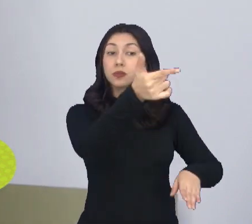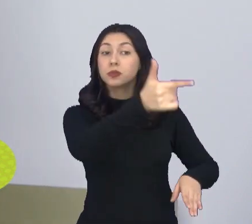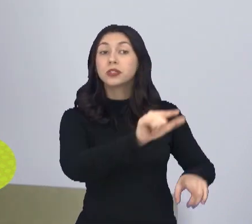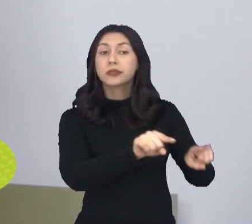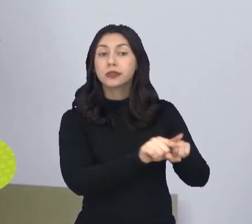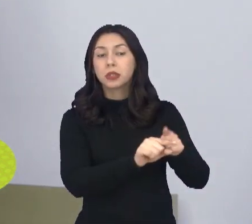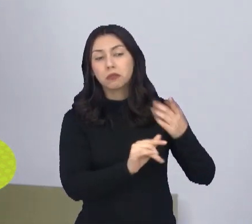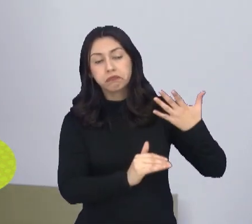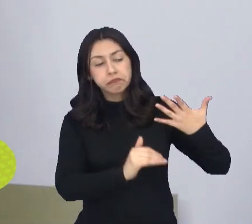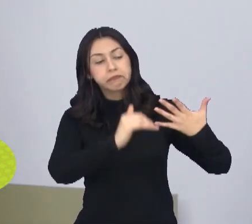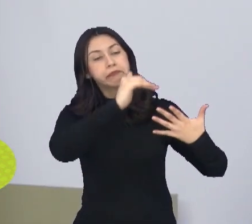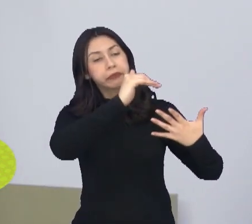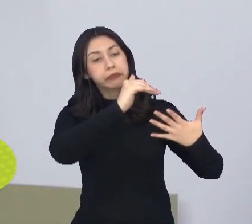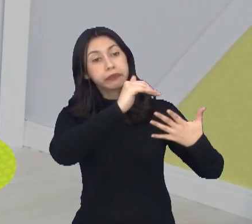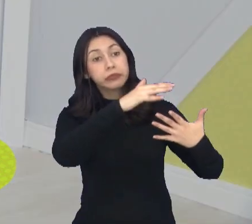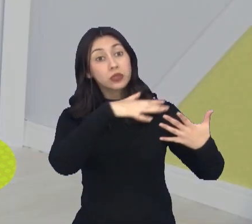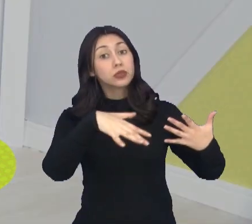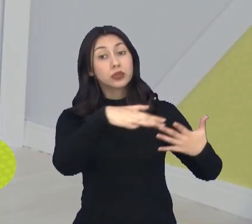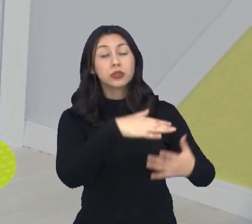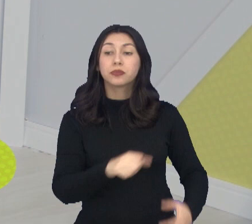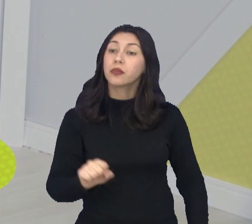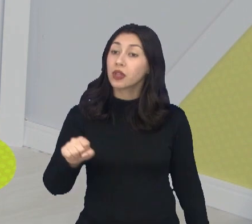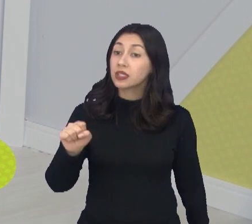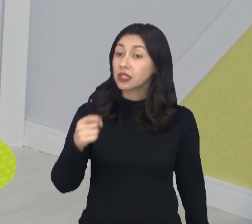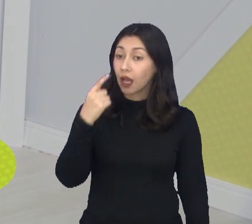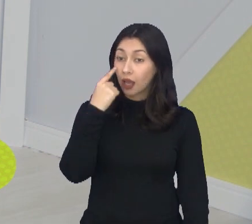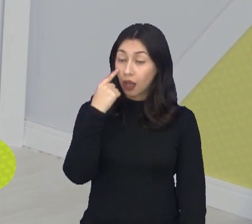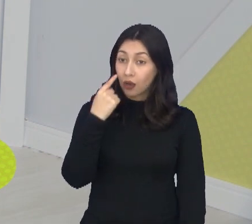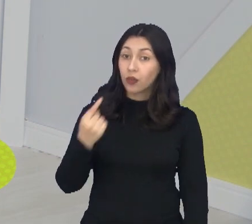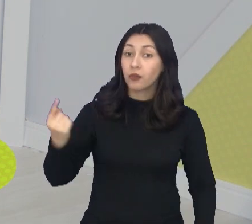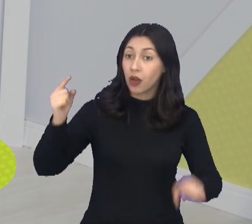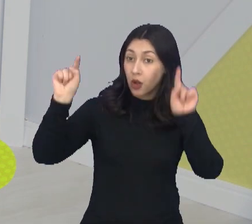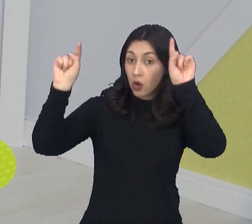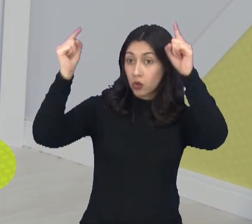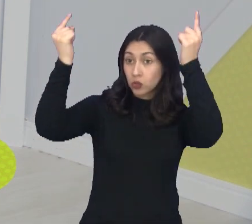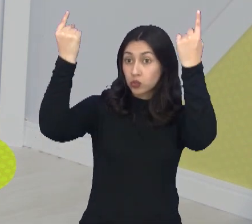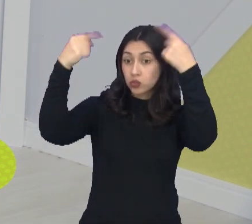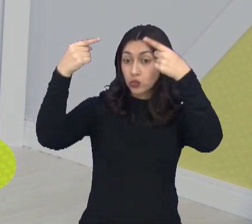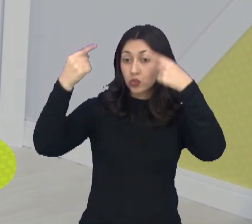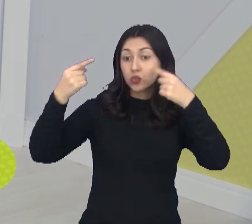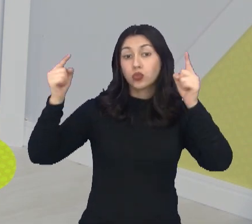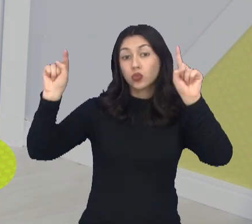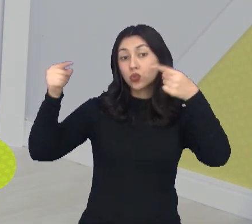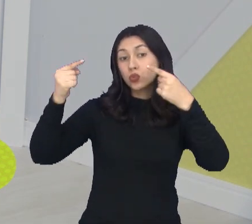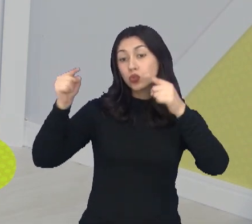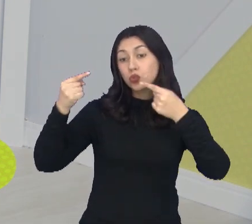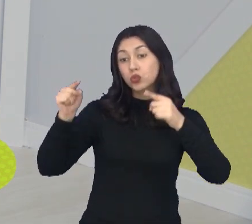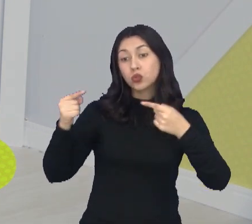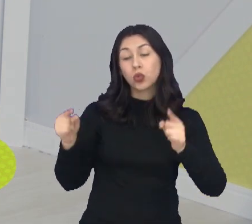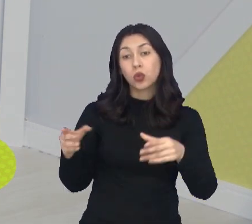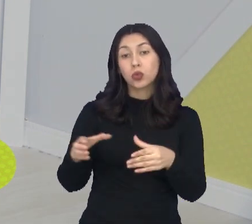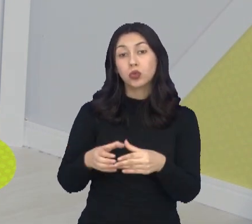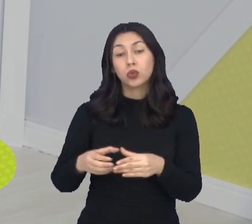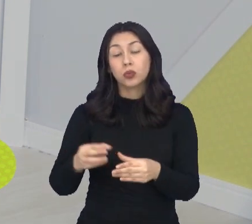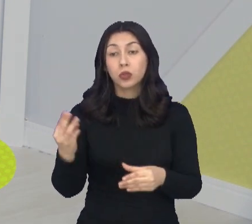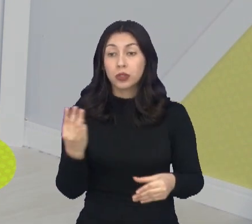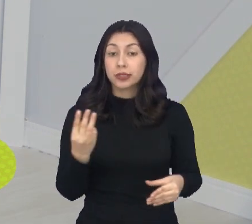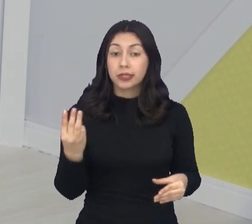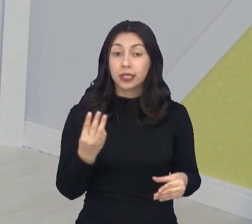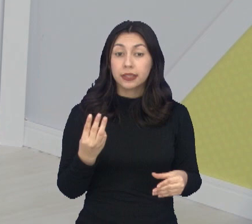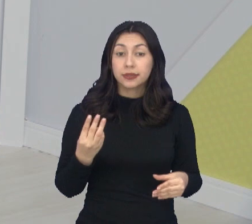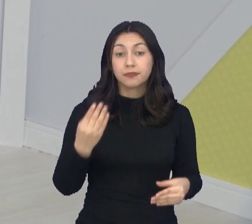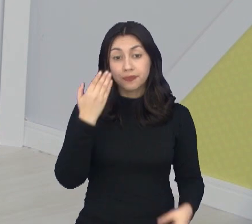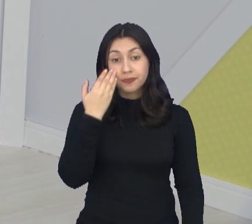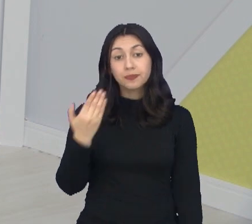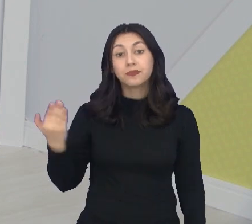melhores campanhas no geral do campeonato. Pois é, vamos dar uma olhadinha aqui nos jogos desse final de semana, os jogos do grupo 3, o grupo do São José. Tá